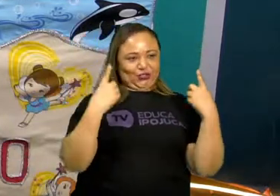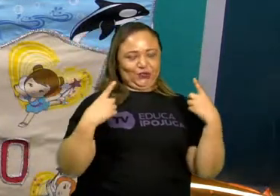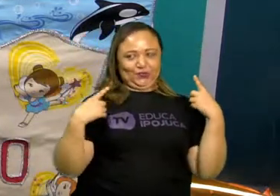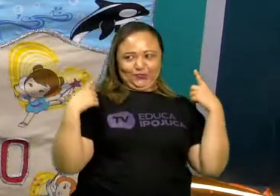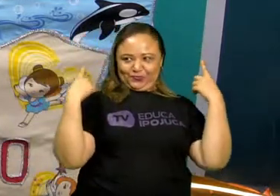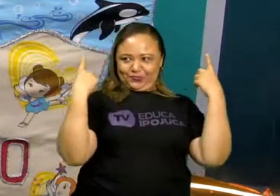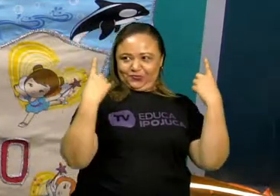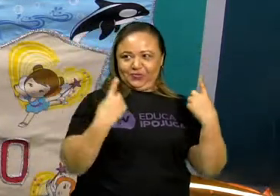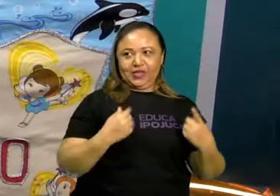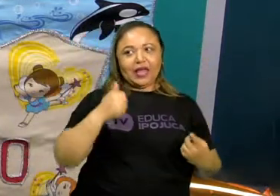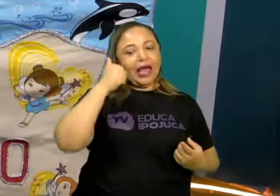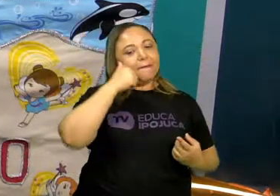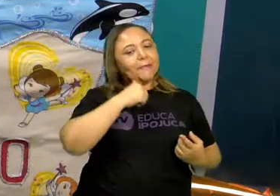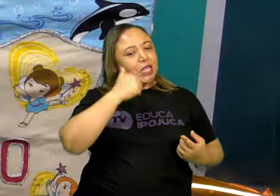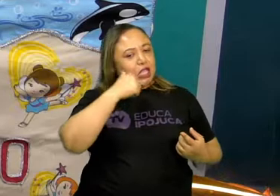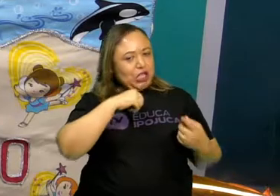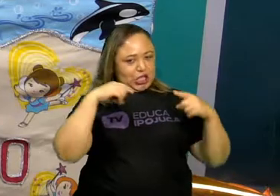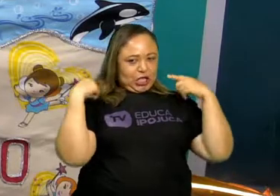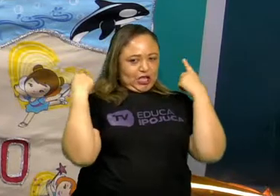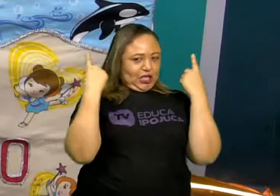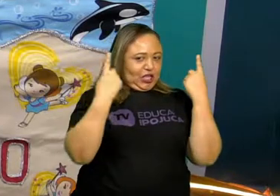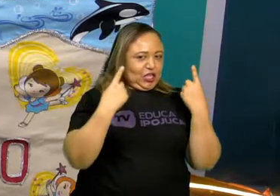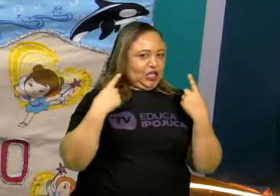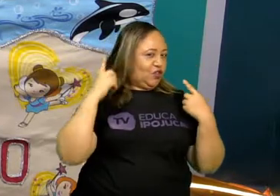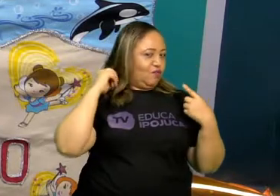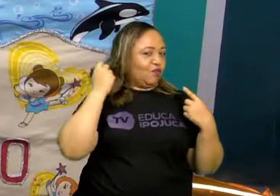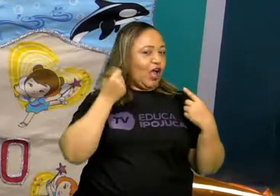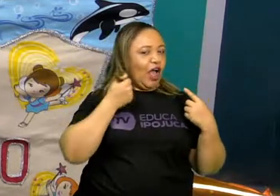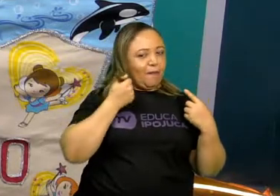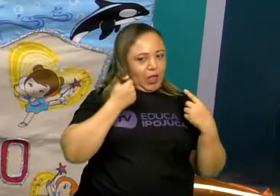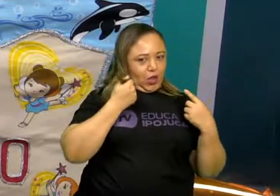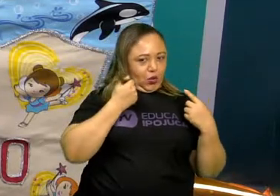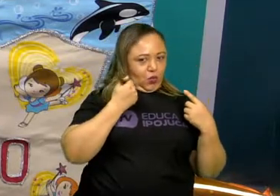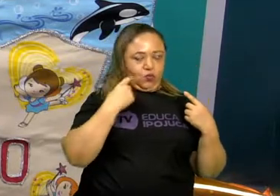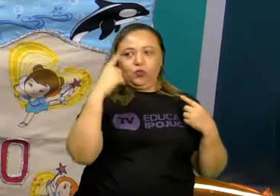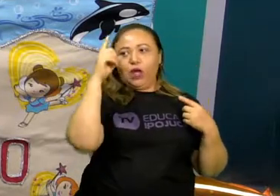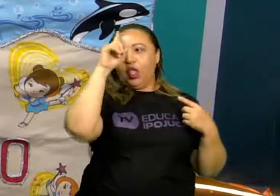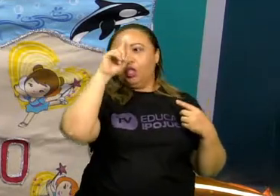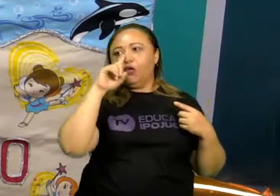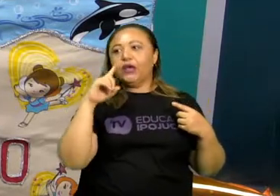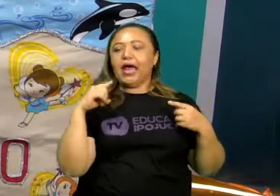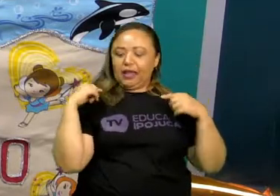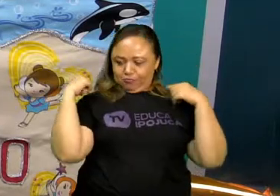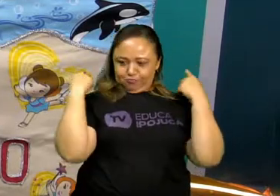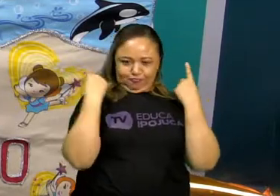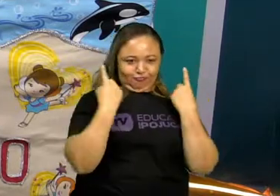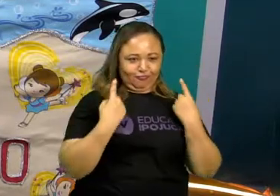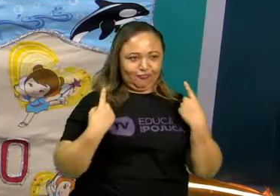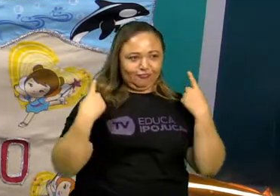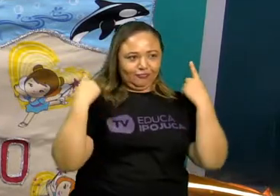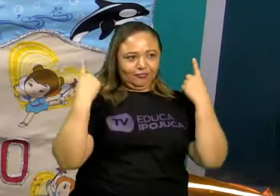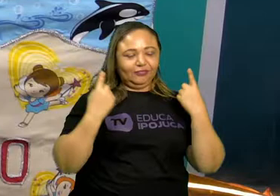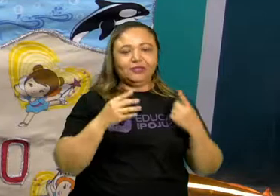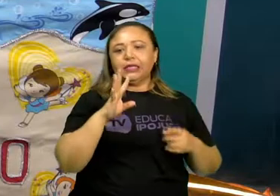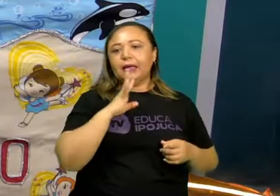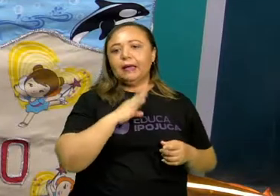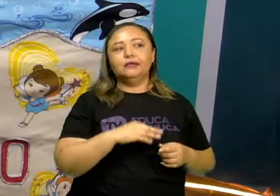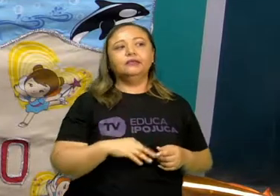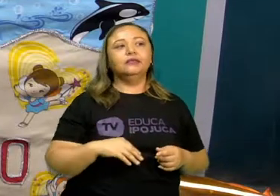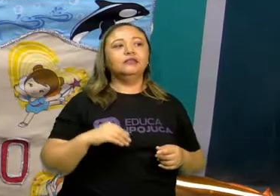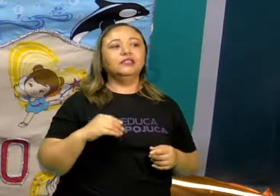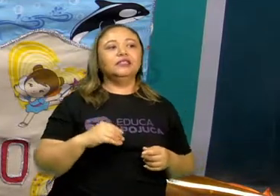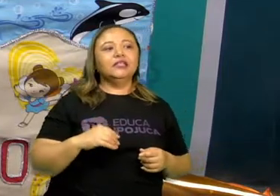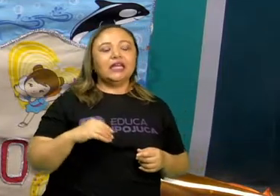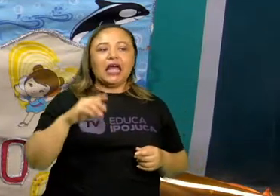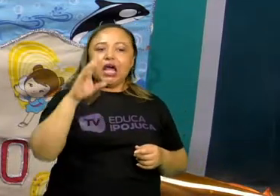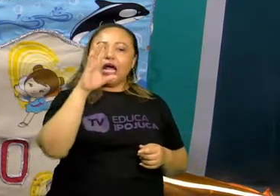Caixinhos Dourado. Que legal essa história, criança, né, leiturinha? Não conheço. Não conheço, eu não